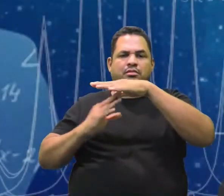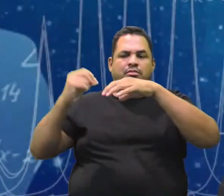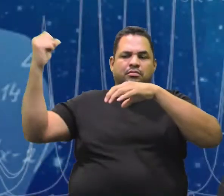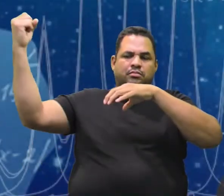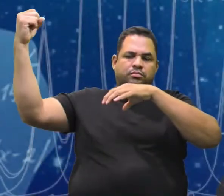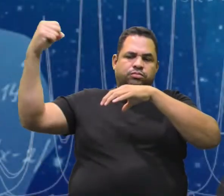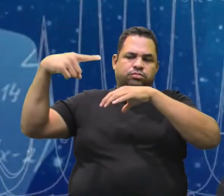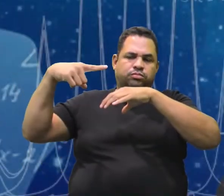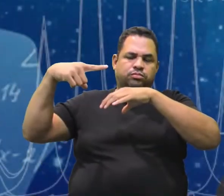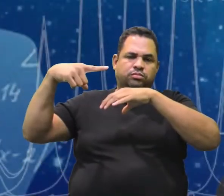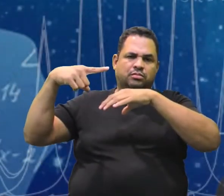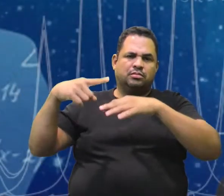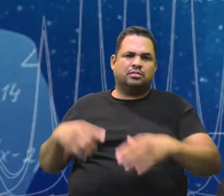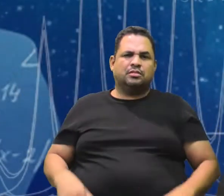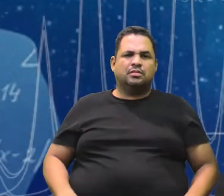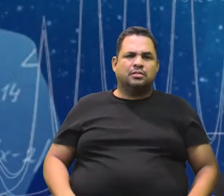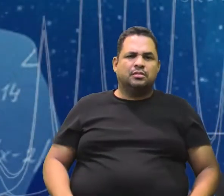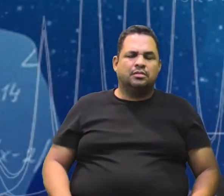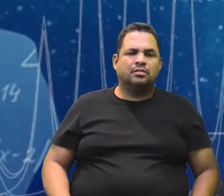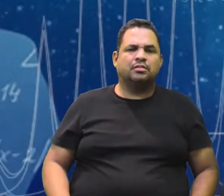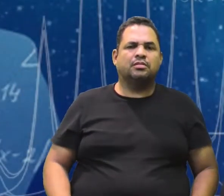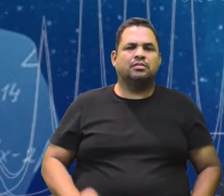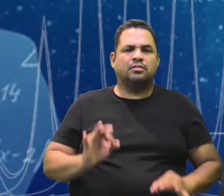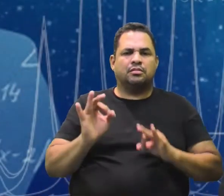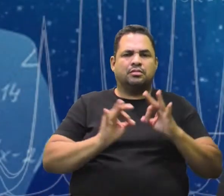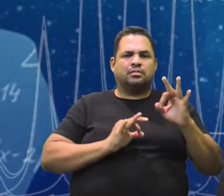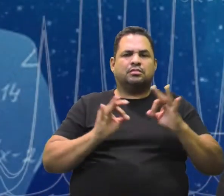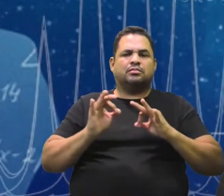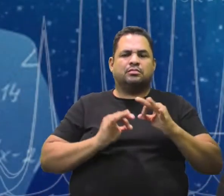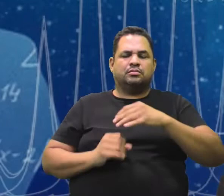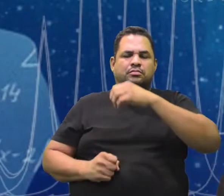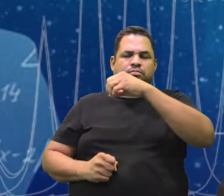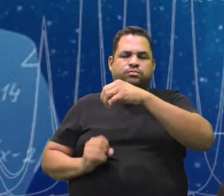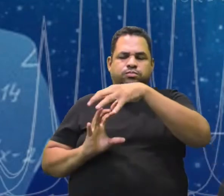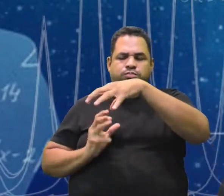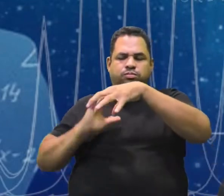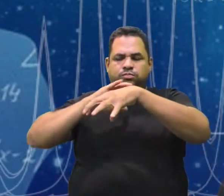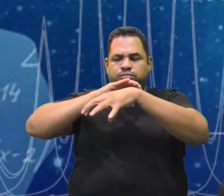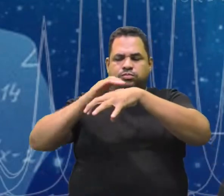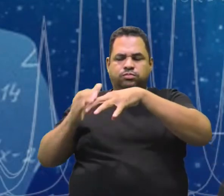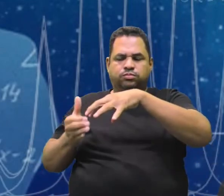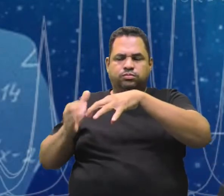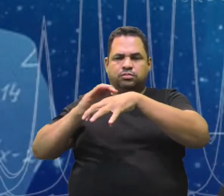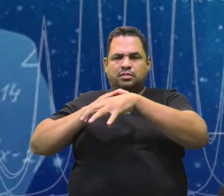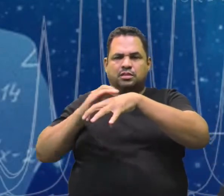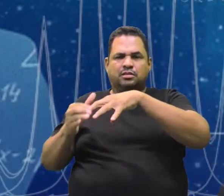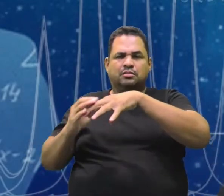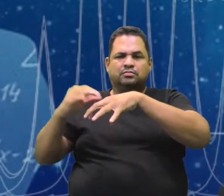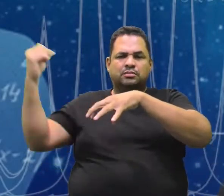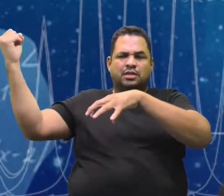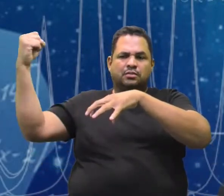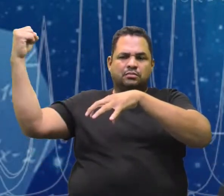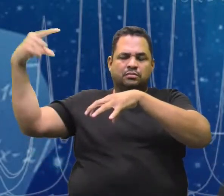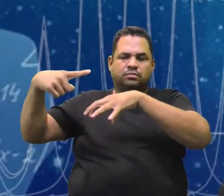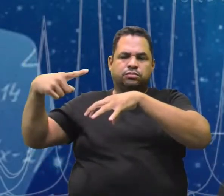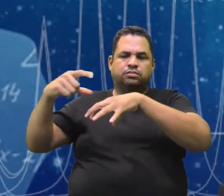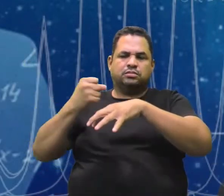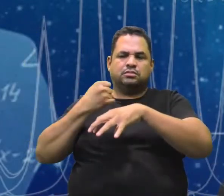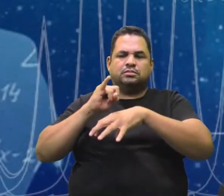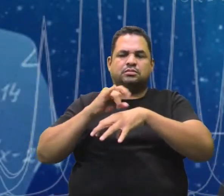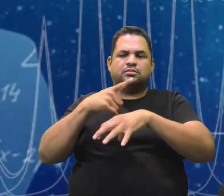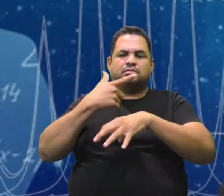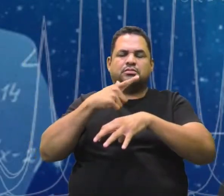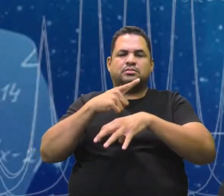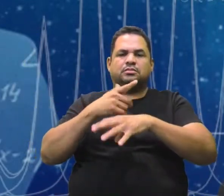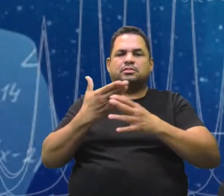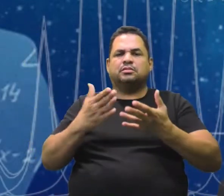raios infravermelhos, os raios fortes que são emitidos pela radiação solar. Quer dizer, se não fosse a camada